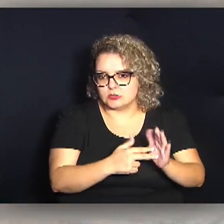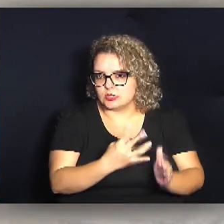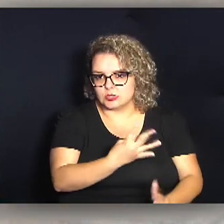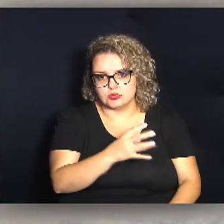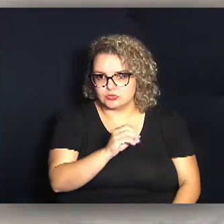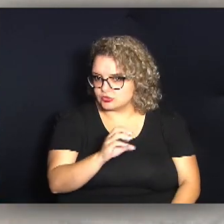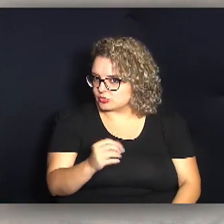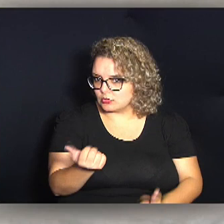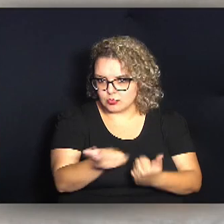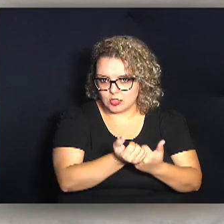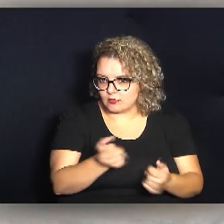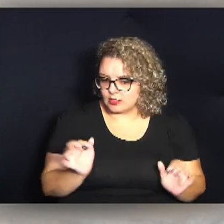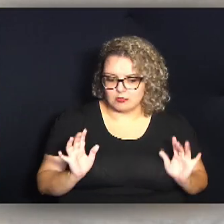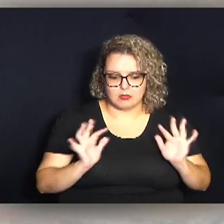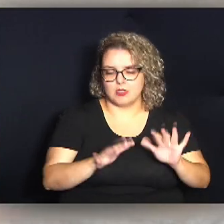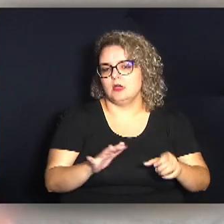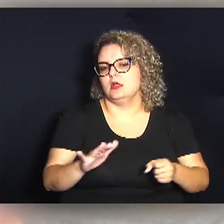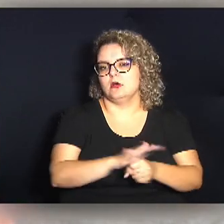cargos vão ser